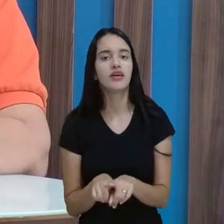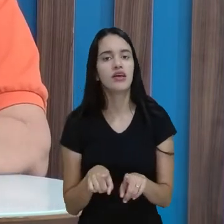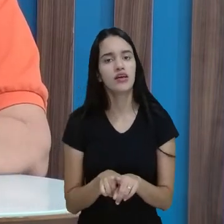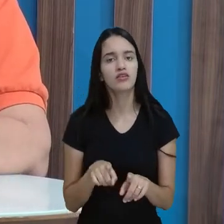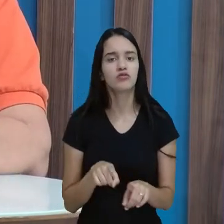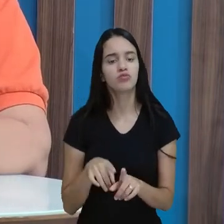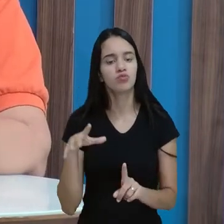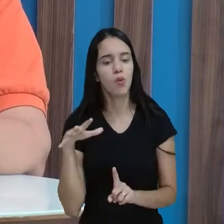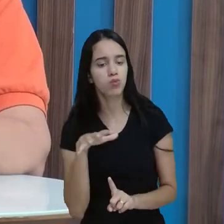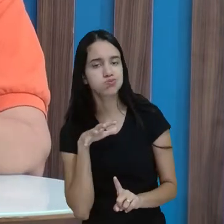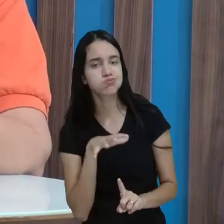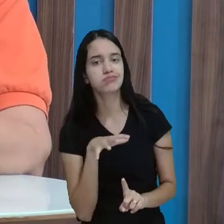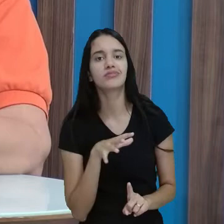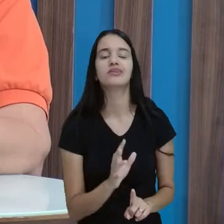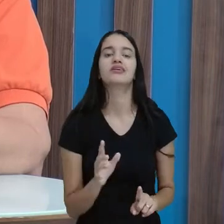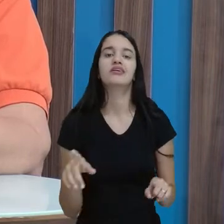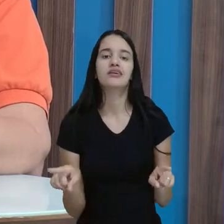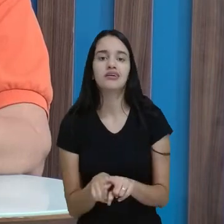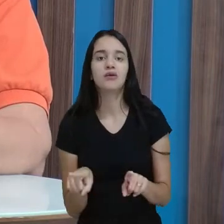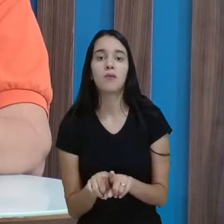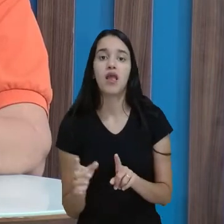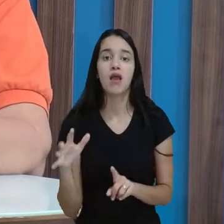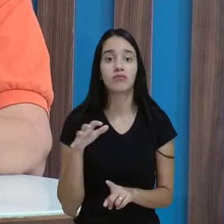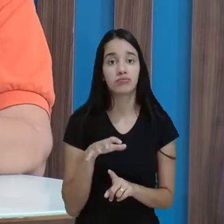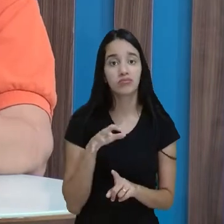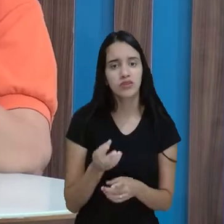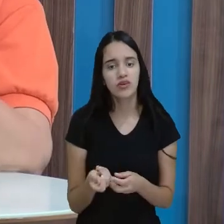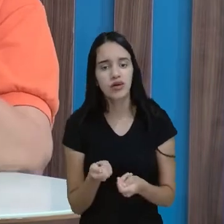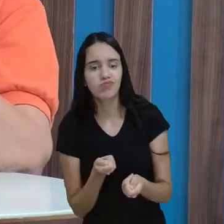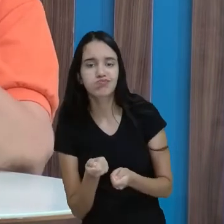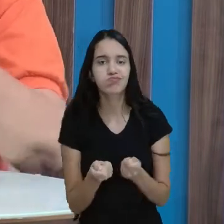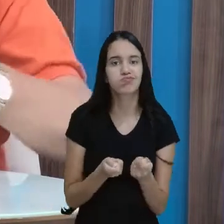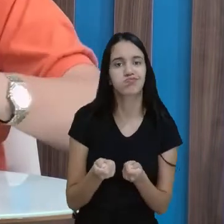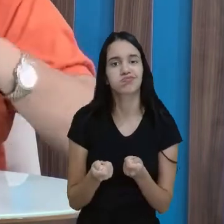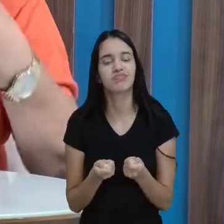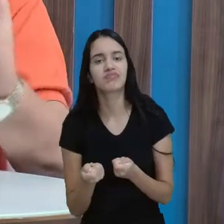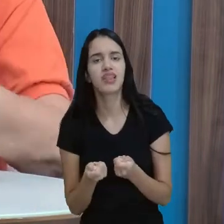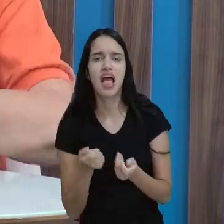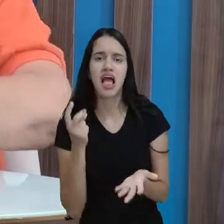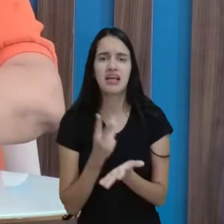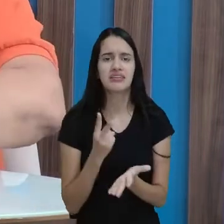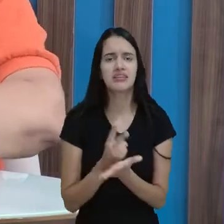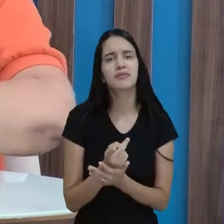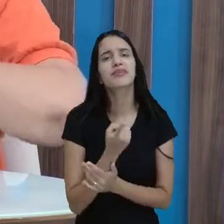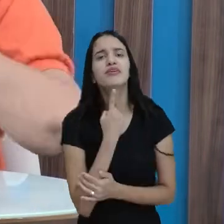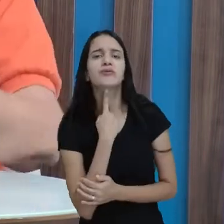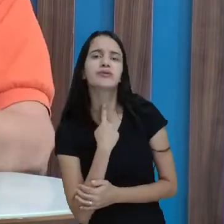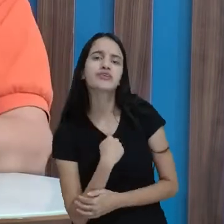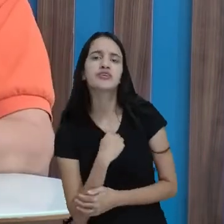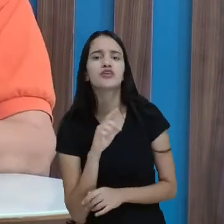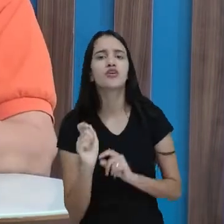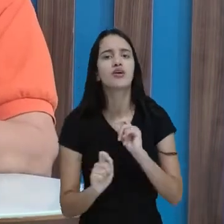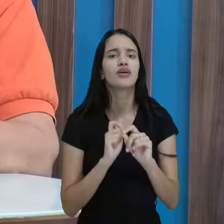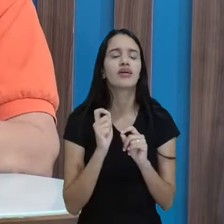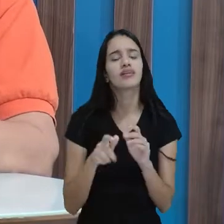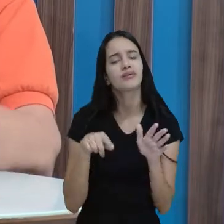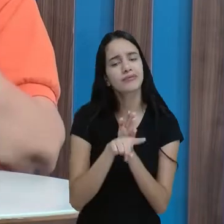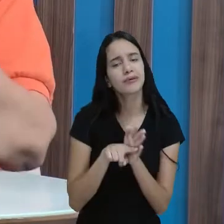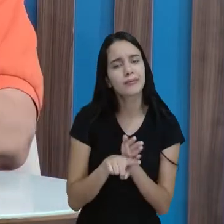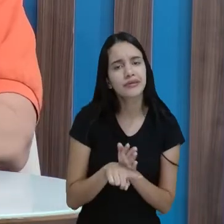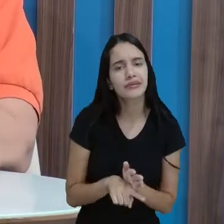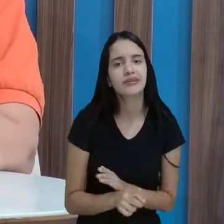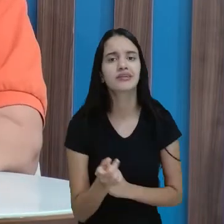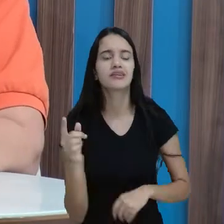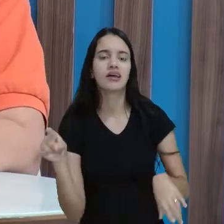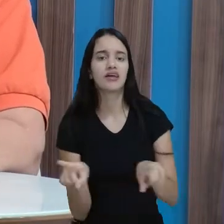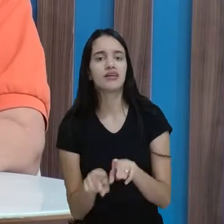Carol colocou, olha, que isso também pode ser manipulado. E quando vai manipular, sempre tem aí os desejos de quem é que está fazendo a pesquisa, quem